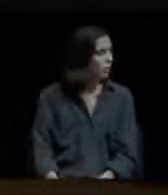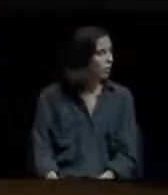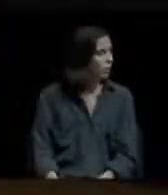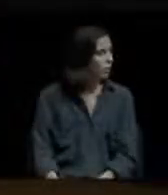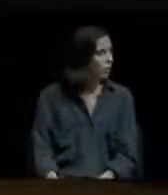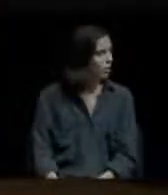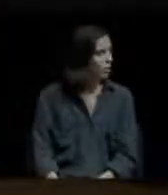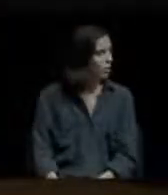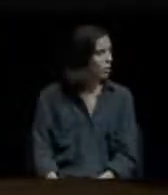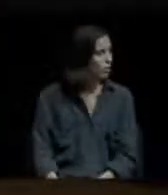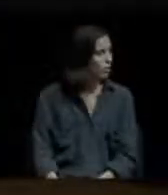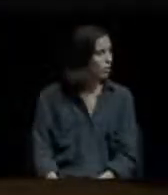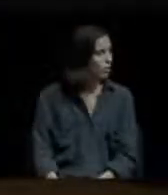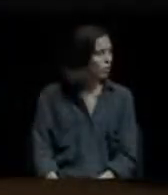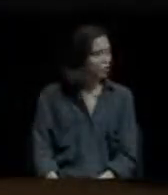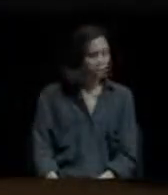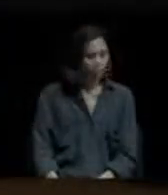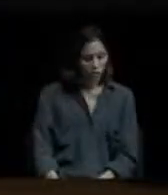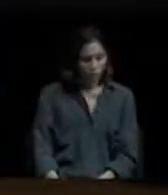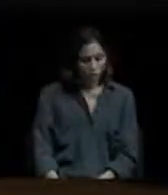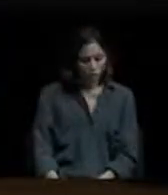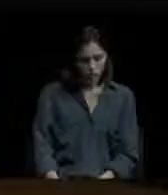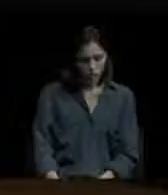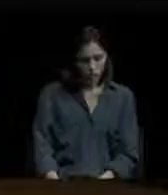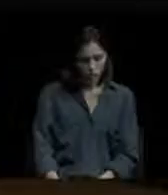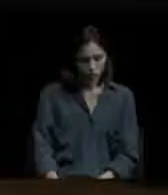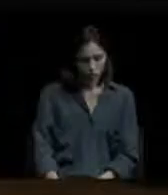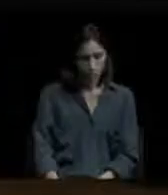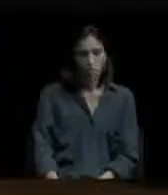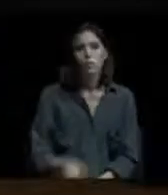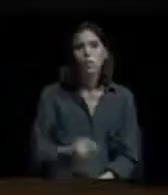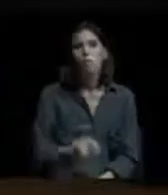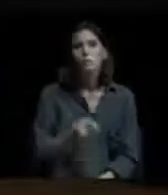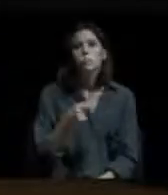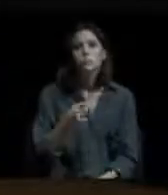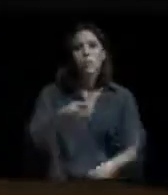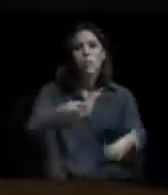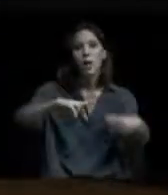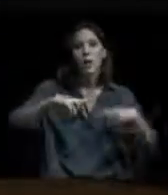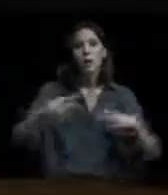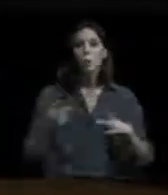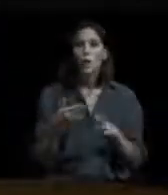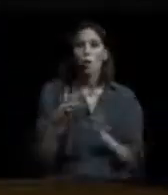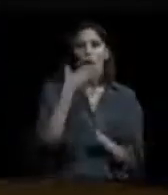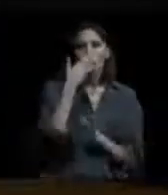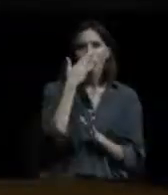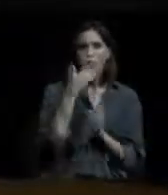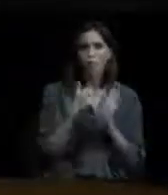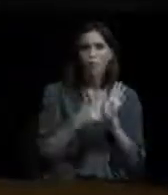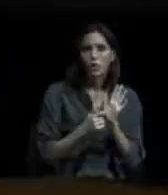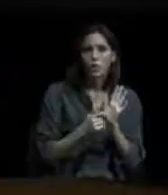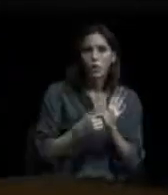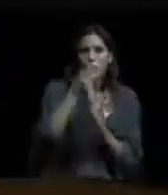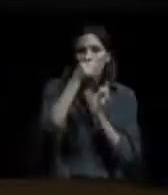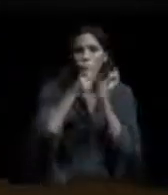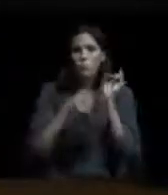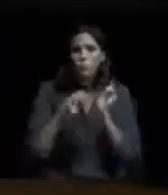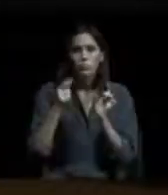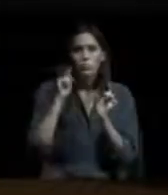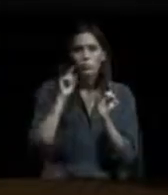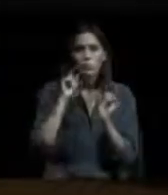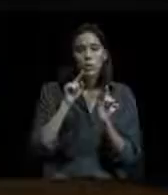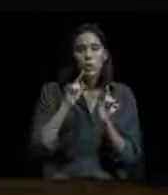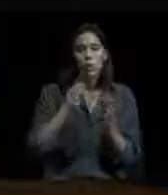Geral de Taxas, Preços e outras receitas do município de Lisboa. Perante este cenário, e porque a Câmara parece necessitar a todo o custo de reforçar o